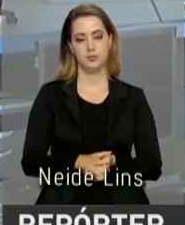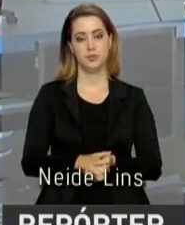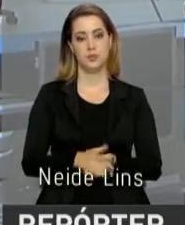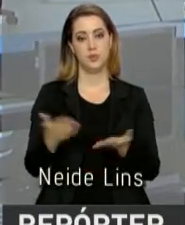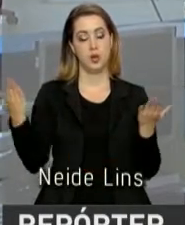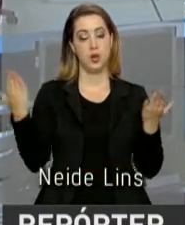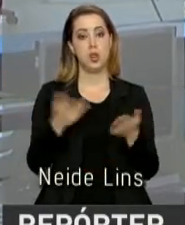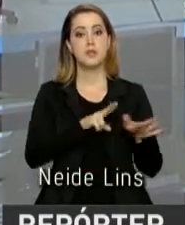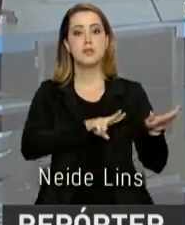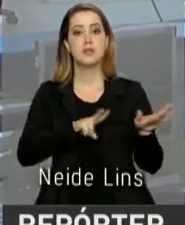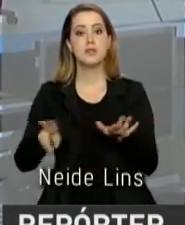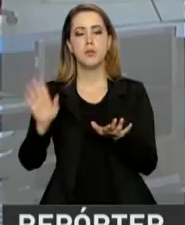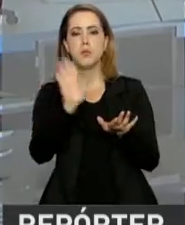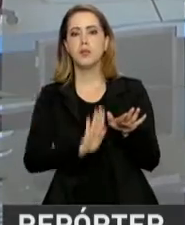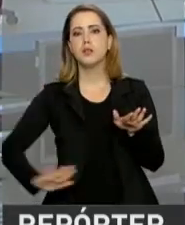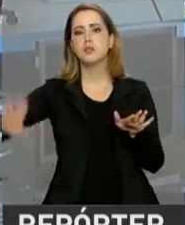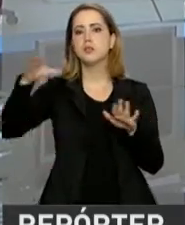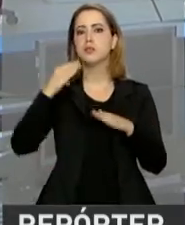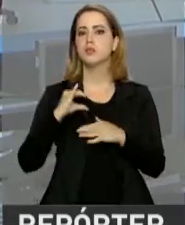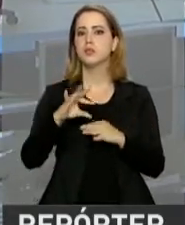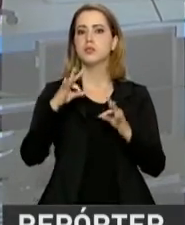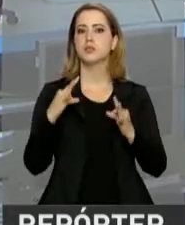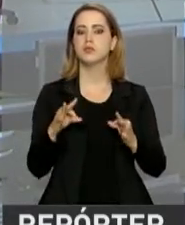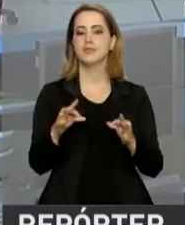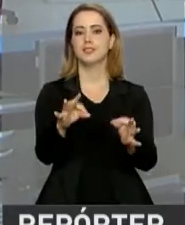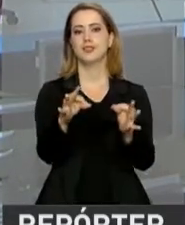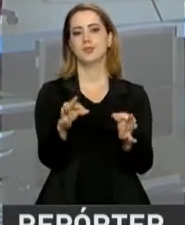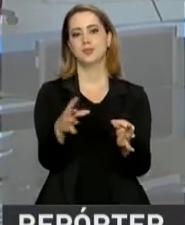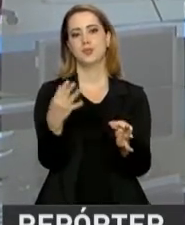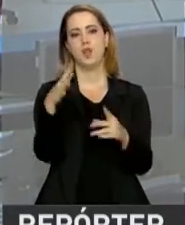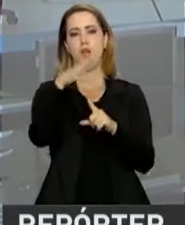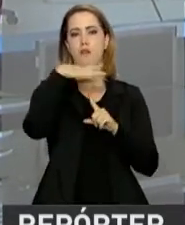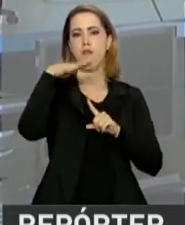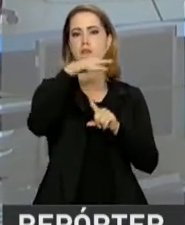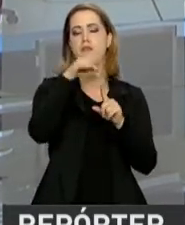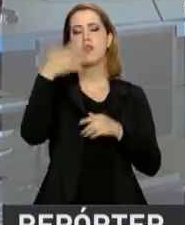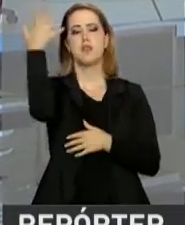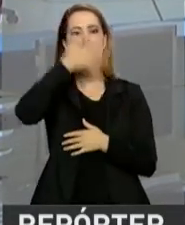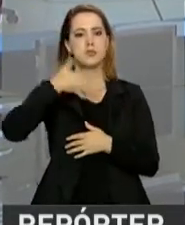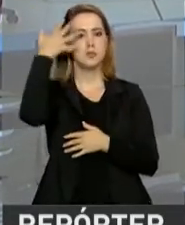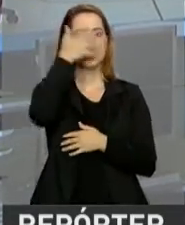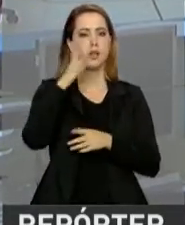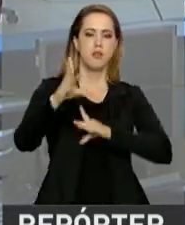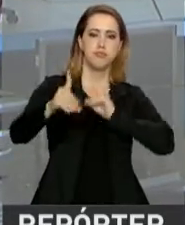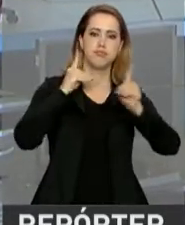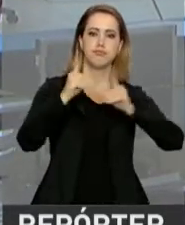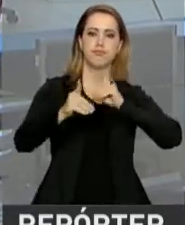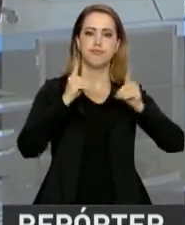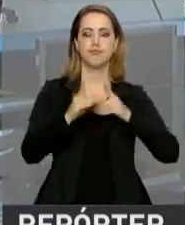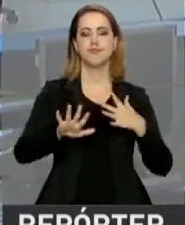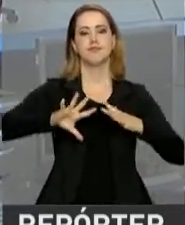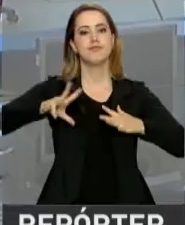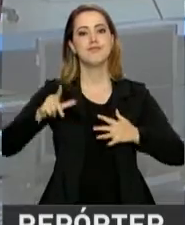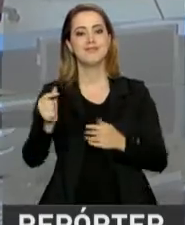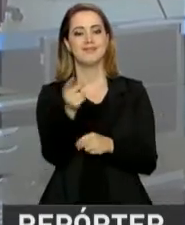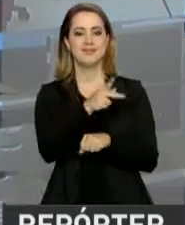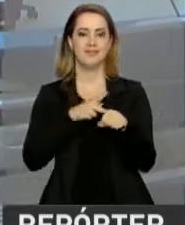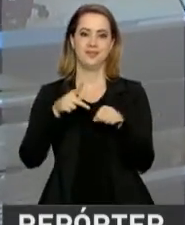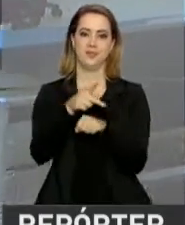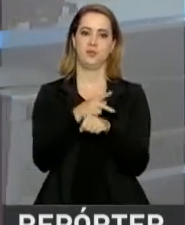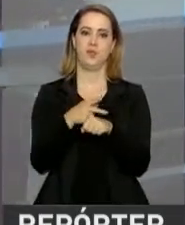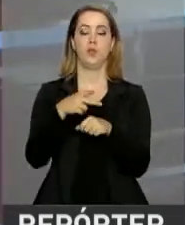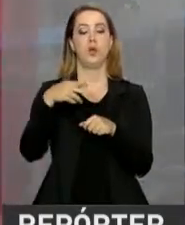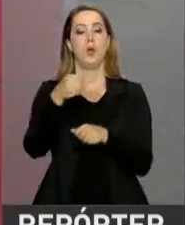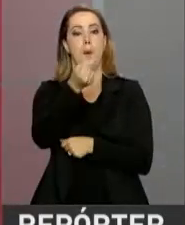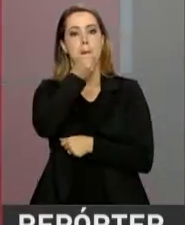estamos na semana nacional de ciência e tecnologia feiras congressos e debates serão realizados em todo o país eu-repórter nem